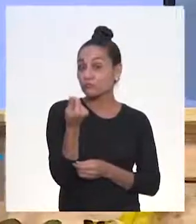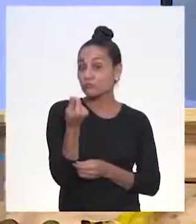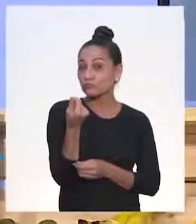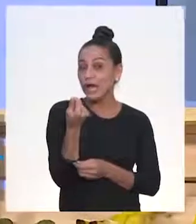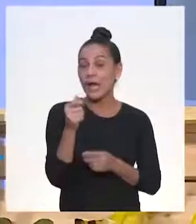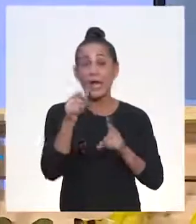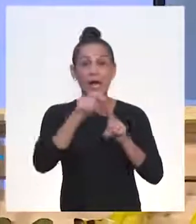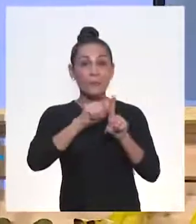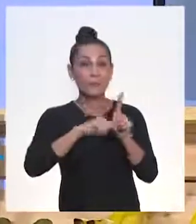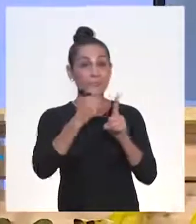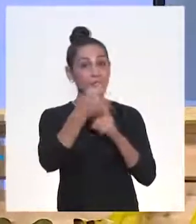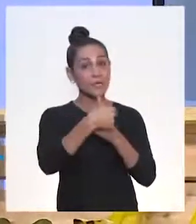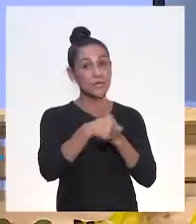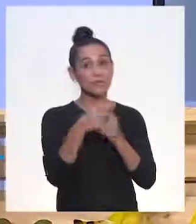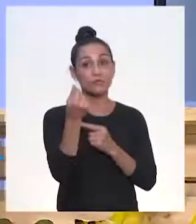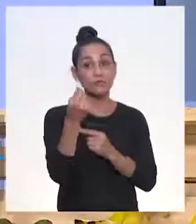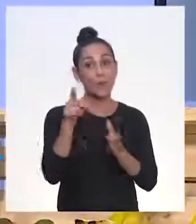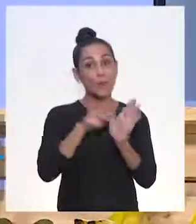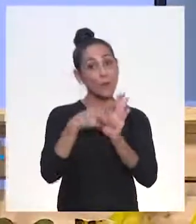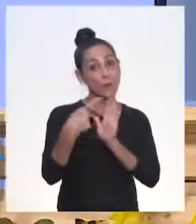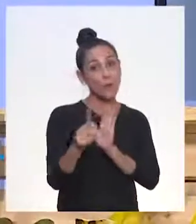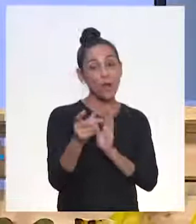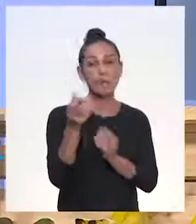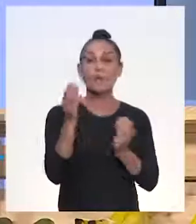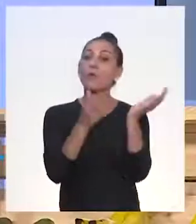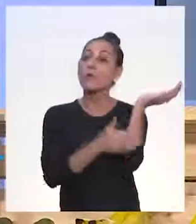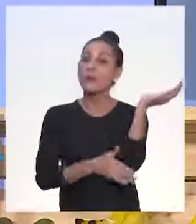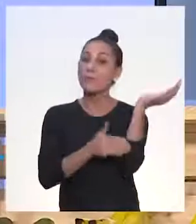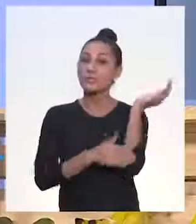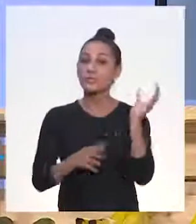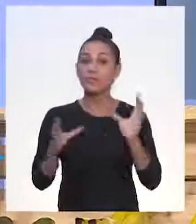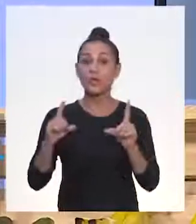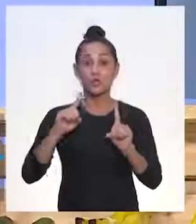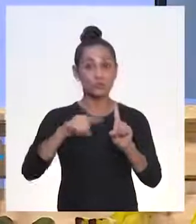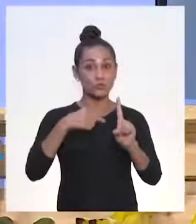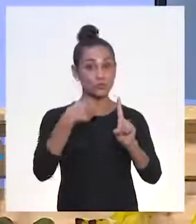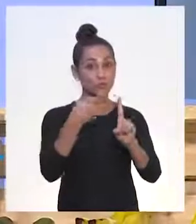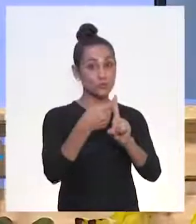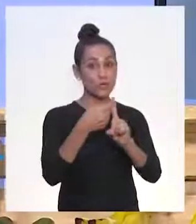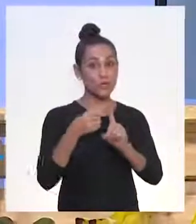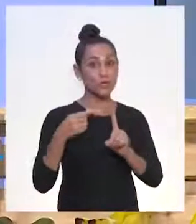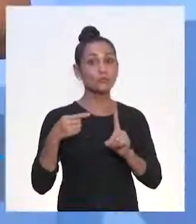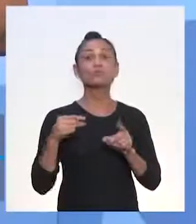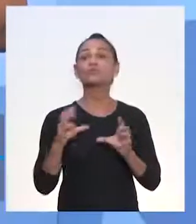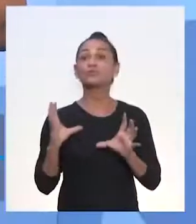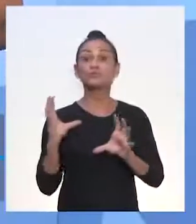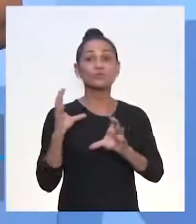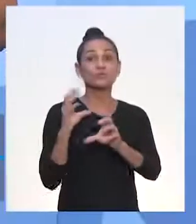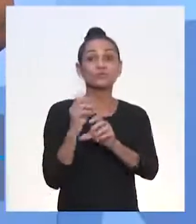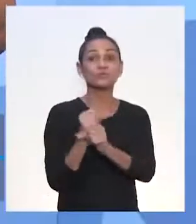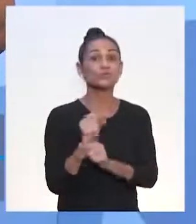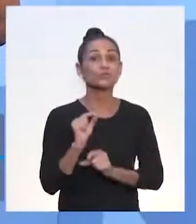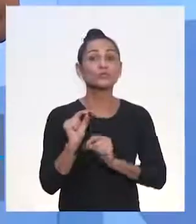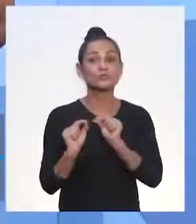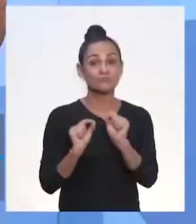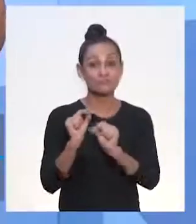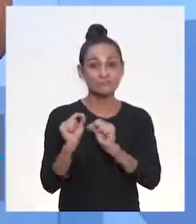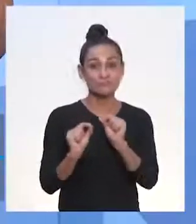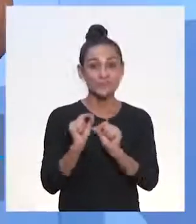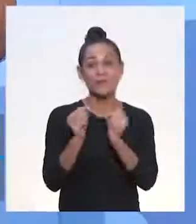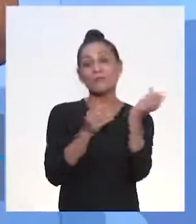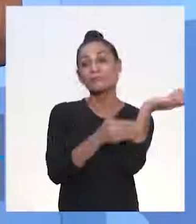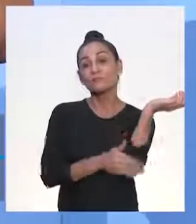a banana possui um valor específico, o abacaxi. Somando tudo isso, né, essas três bananas e o